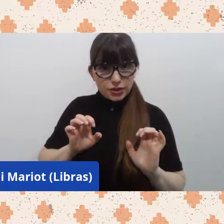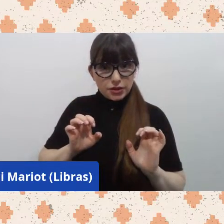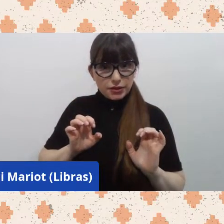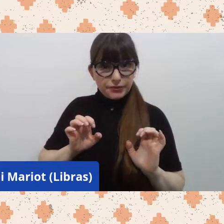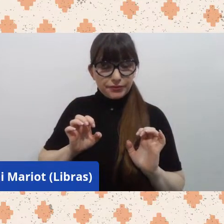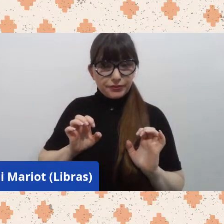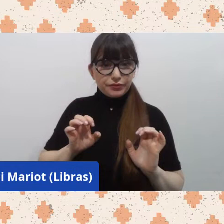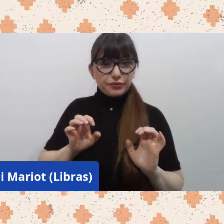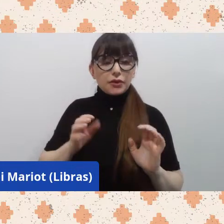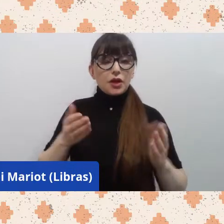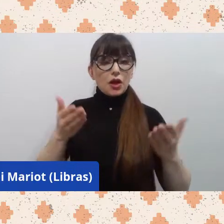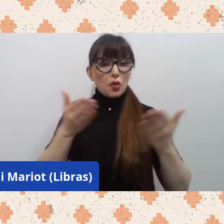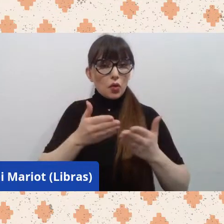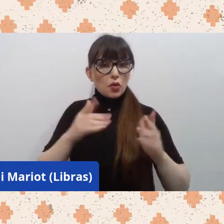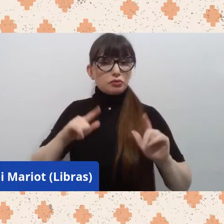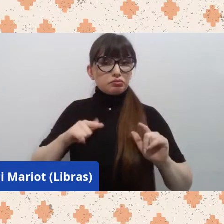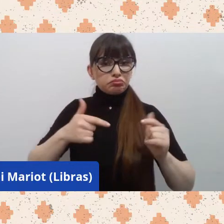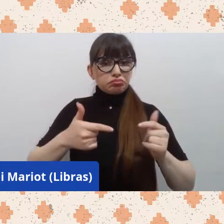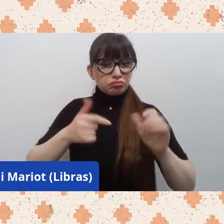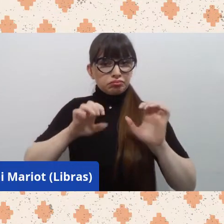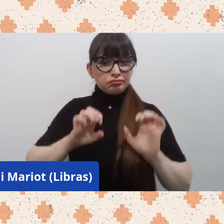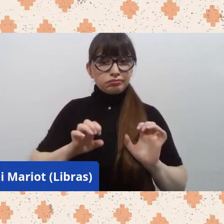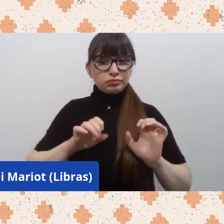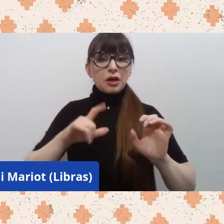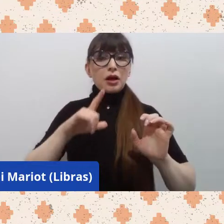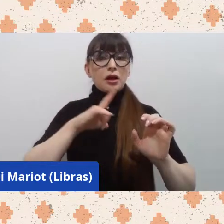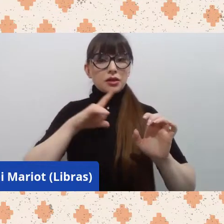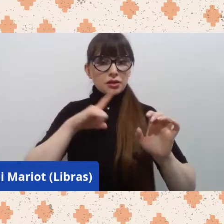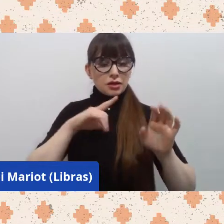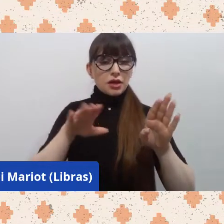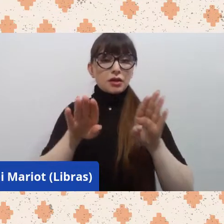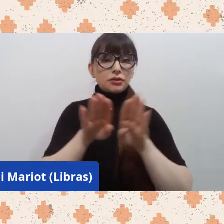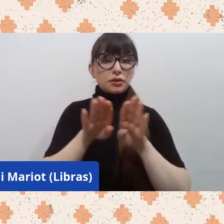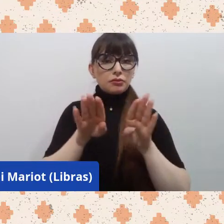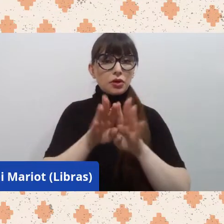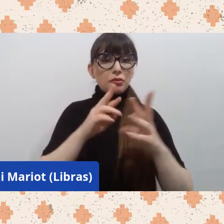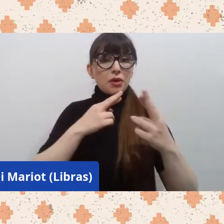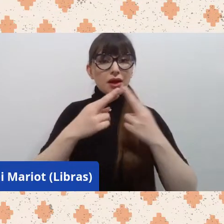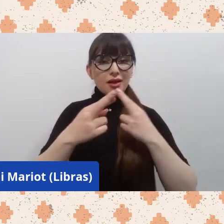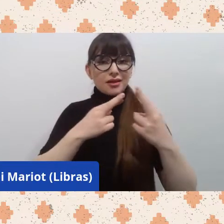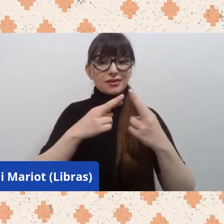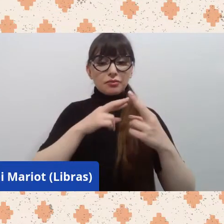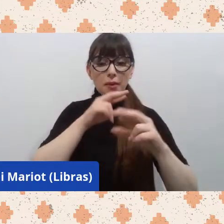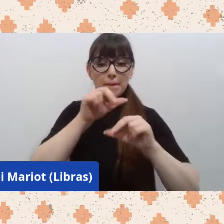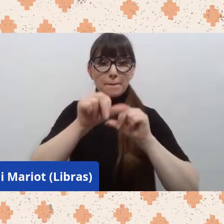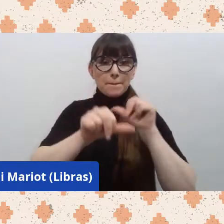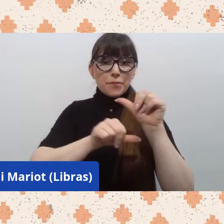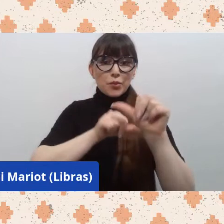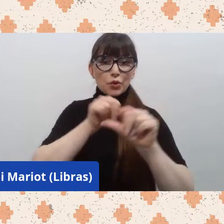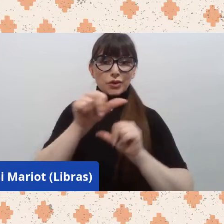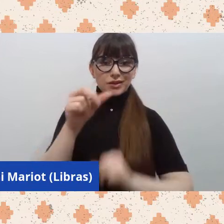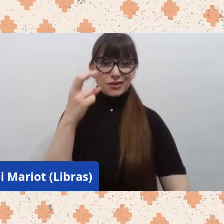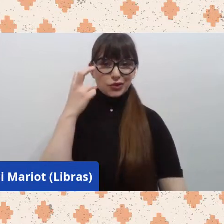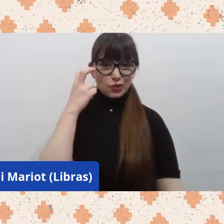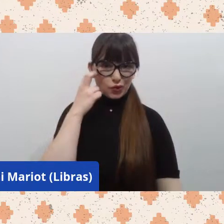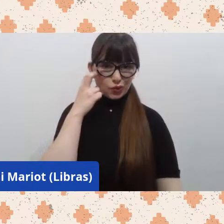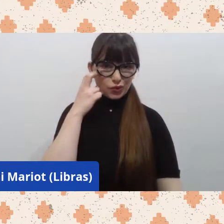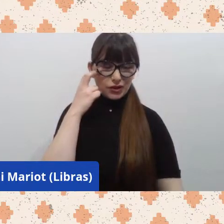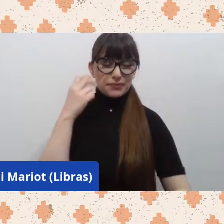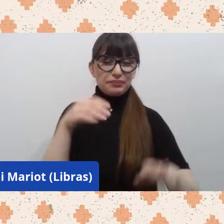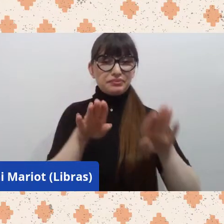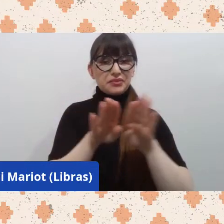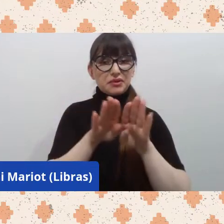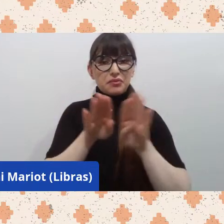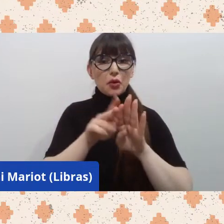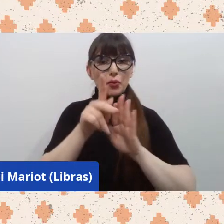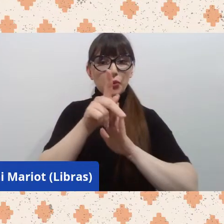as posturas éticas, elas têm a ver também com uma mudança de cultura, né, e em certa medida com um projeto de